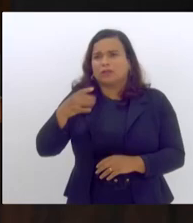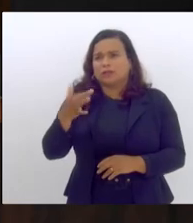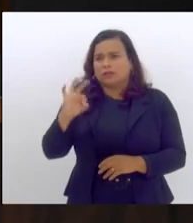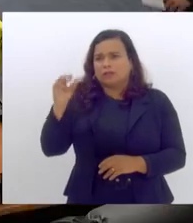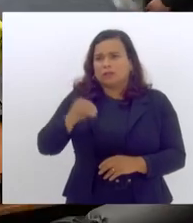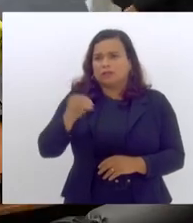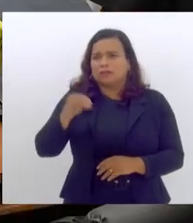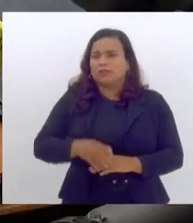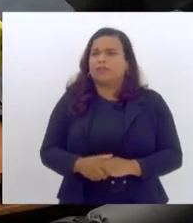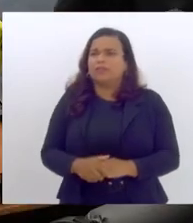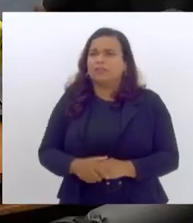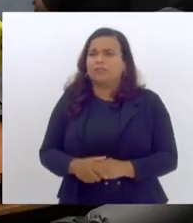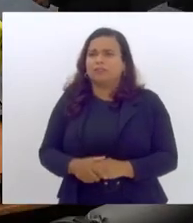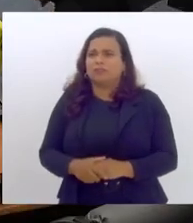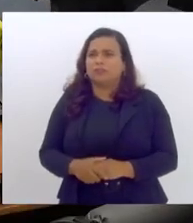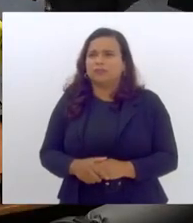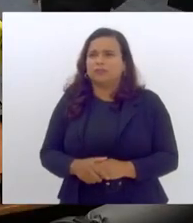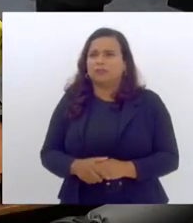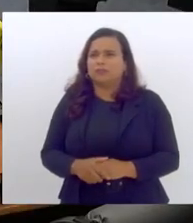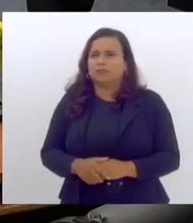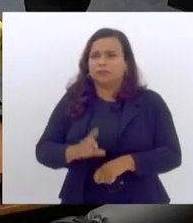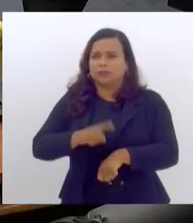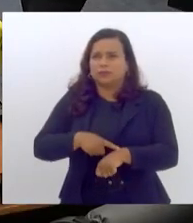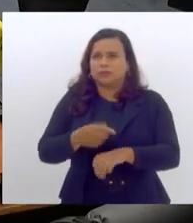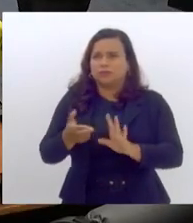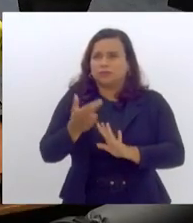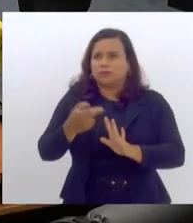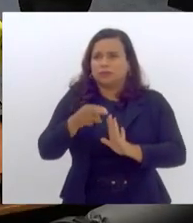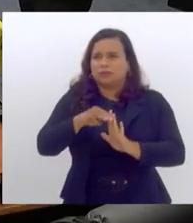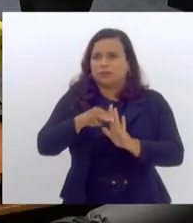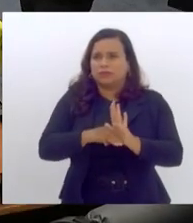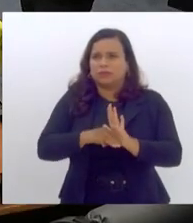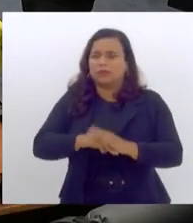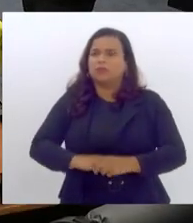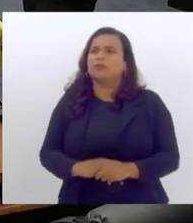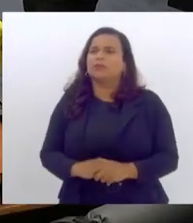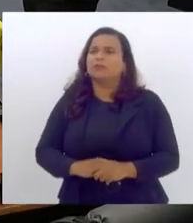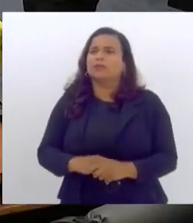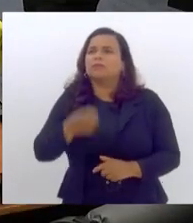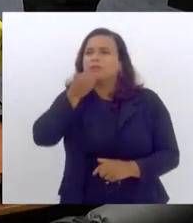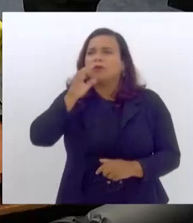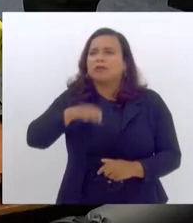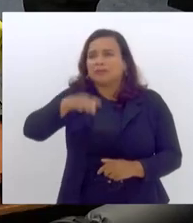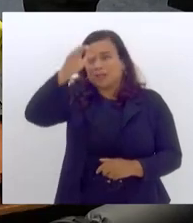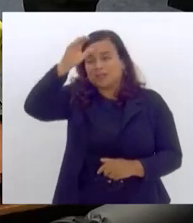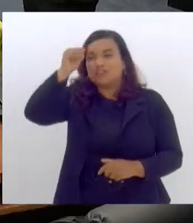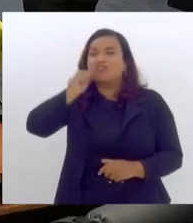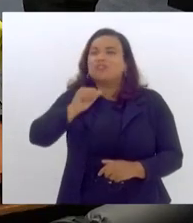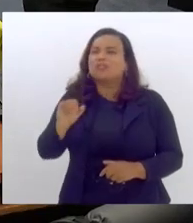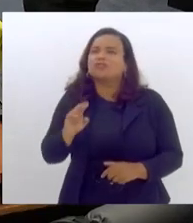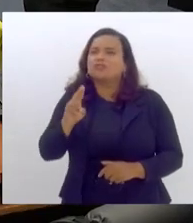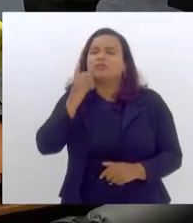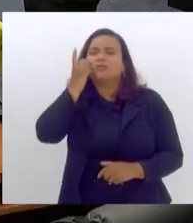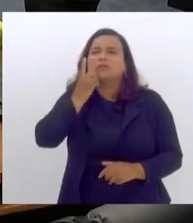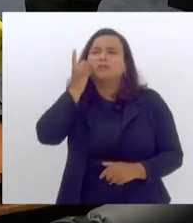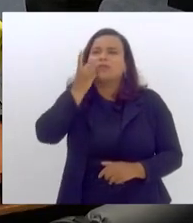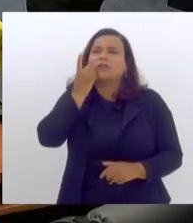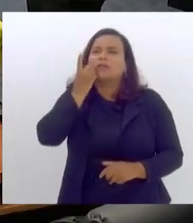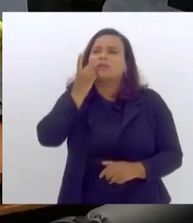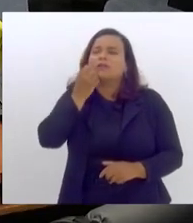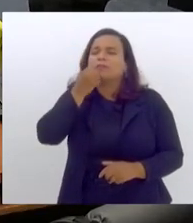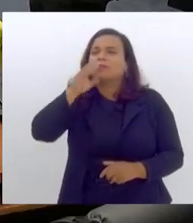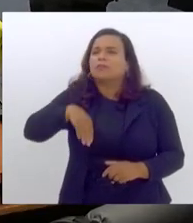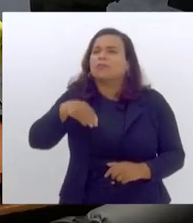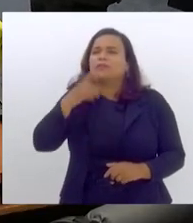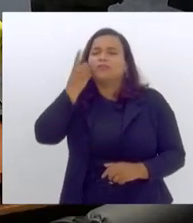tempo regimental. Sim, senhora deputada. Boa tarde, deputada Dona Ju. Tia Ju, né? Tia Ju. Boa tarde a todos os deputados,